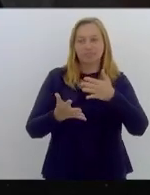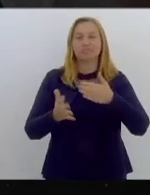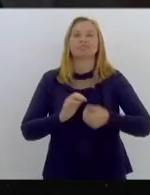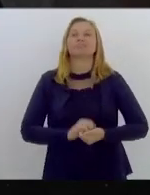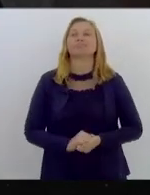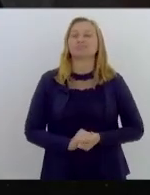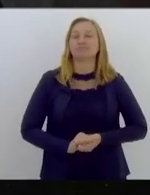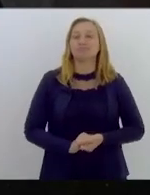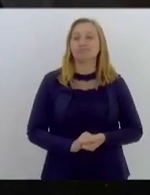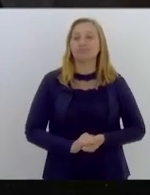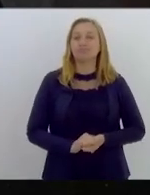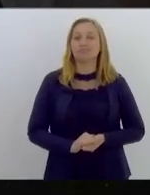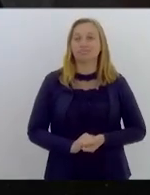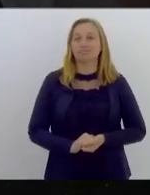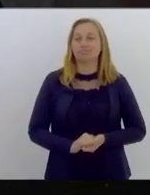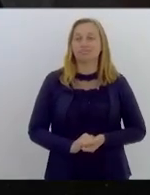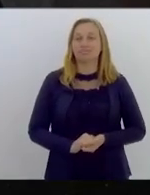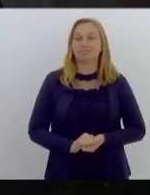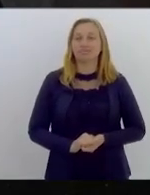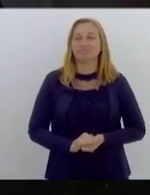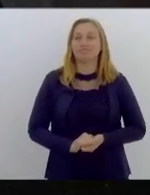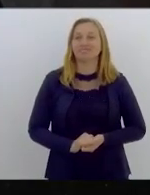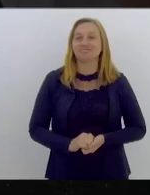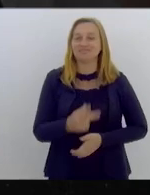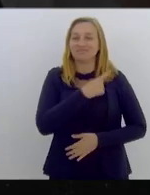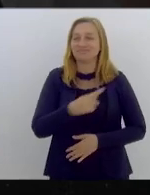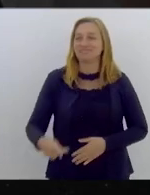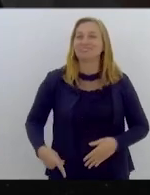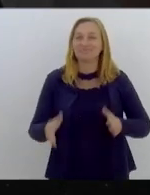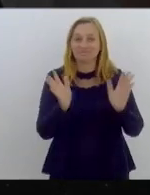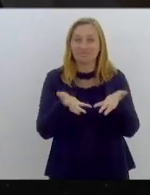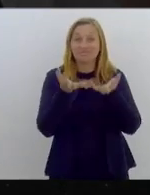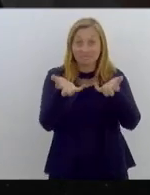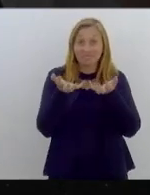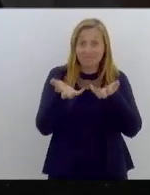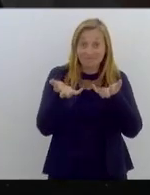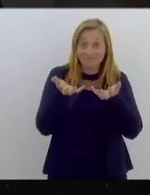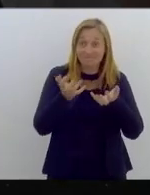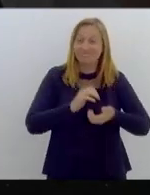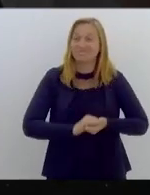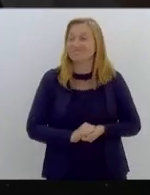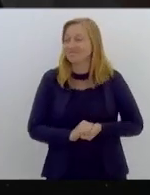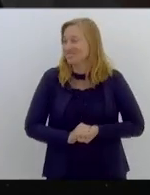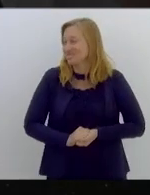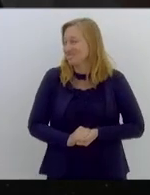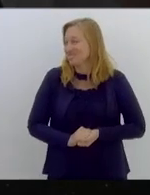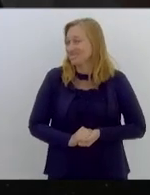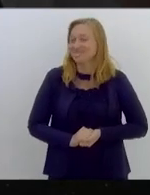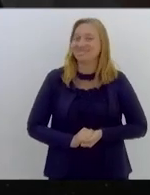sinais. Senhor presidente, hoje eu quero fazer